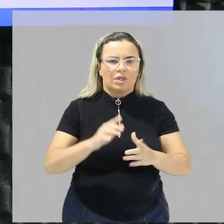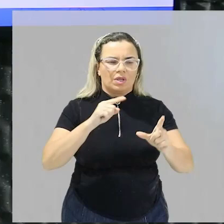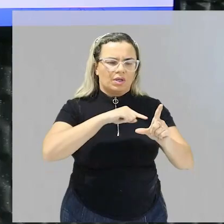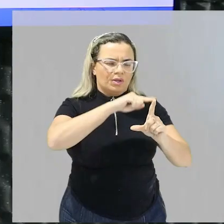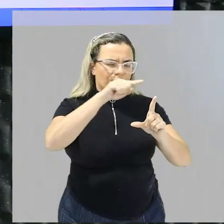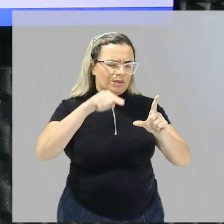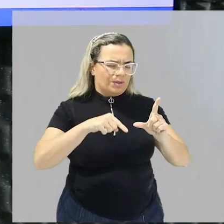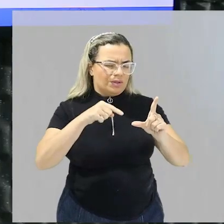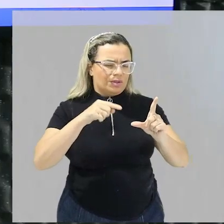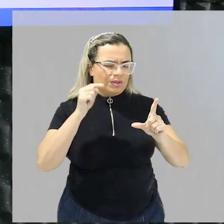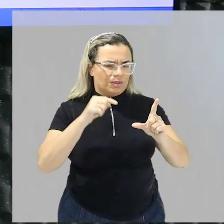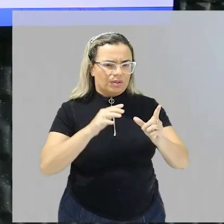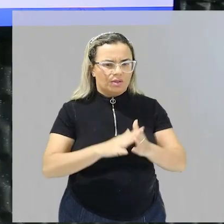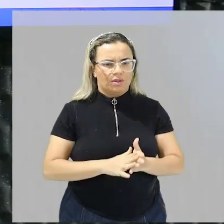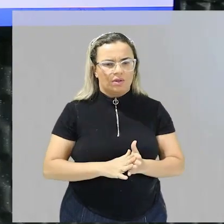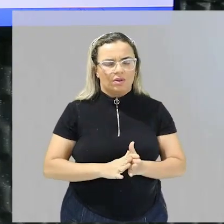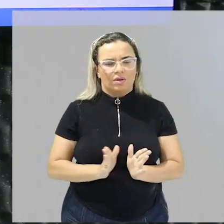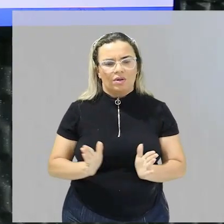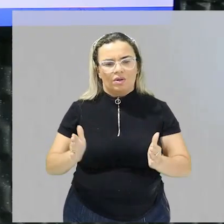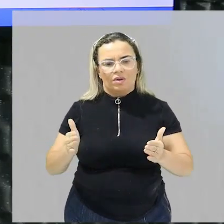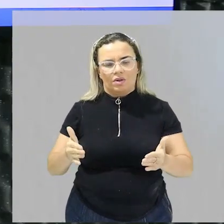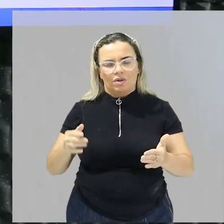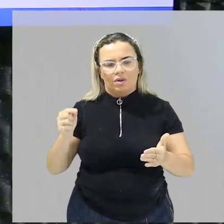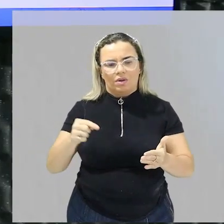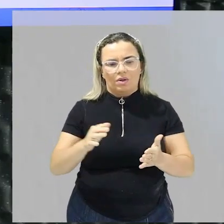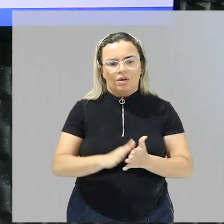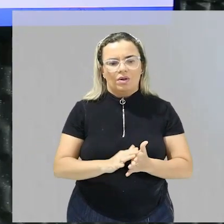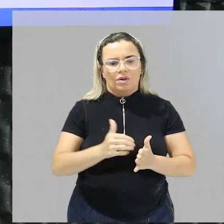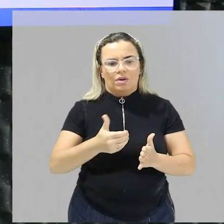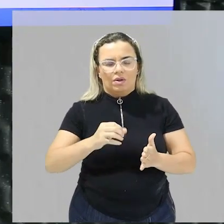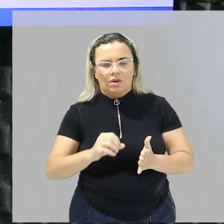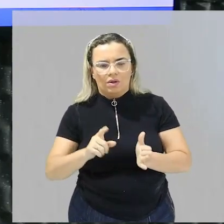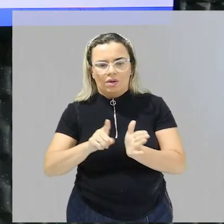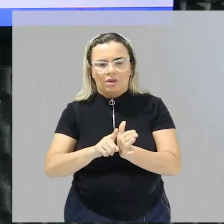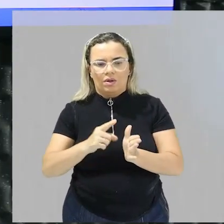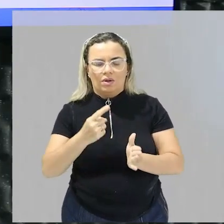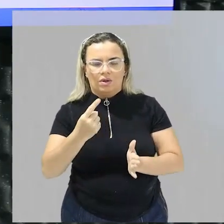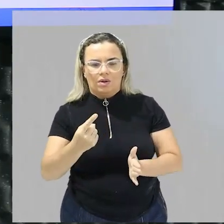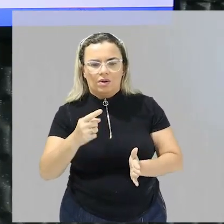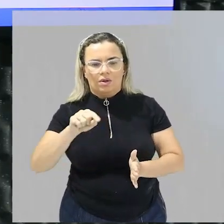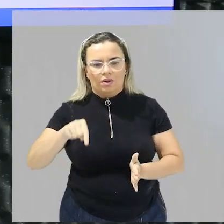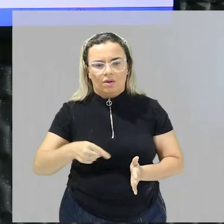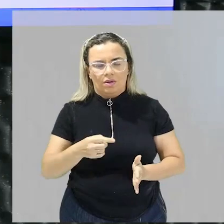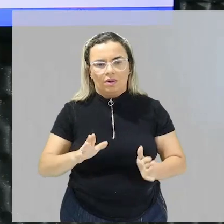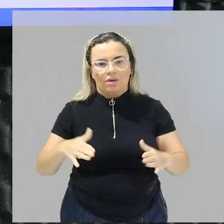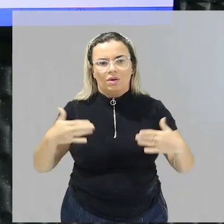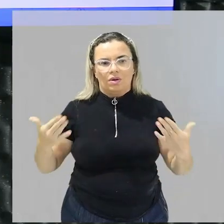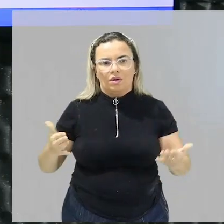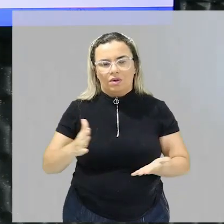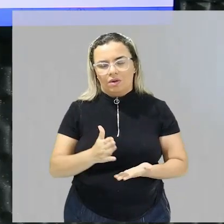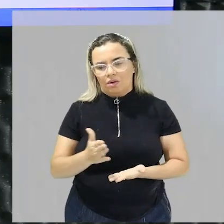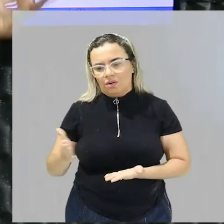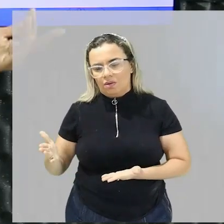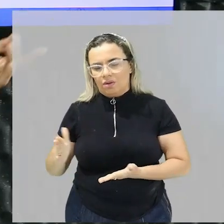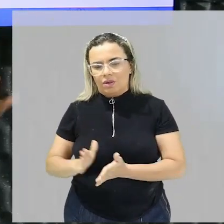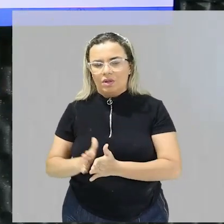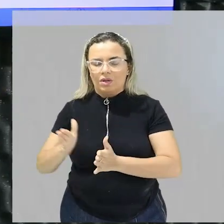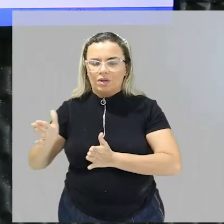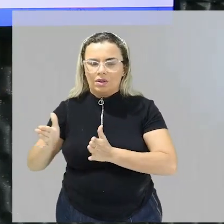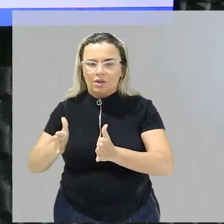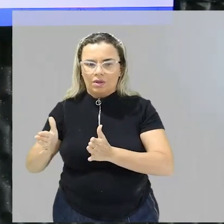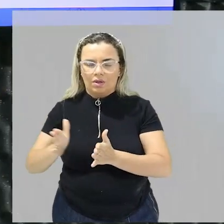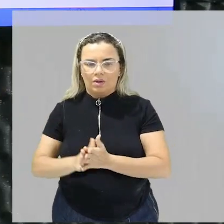o intervalo fechado do 10 elevado a menos 1A, e aí o A é a segunda parte